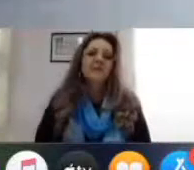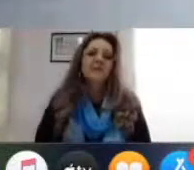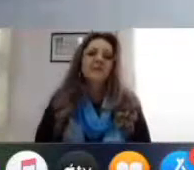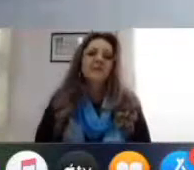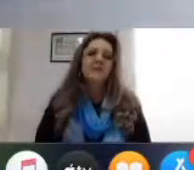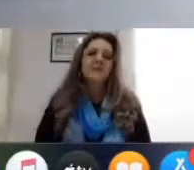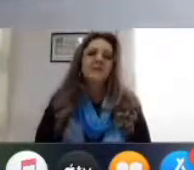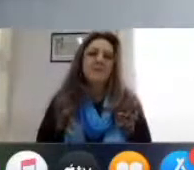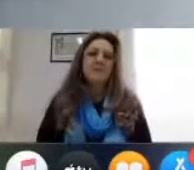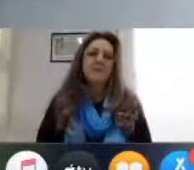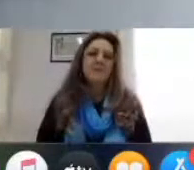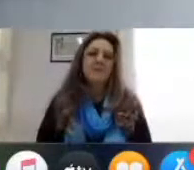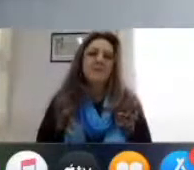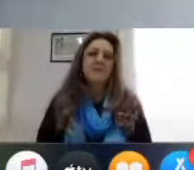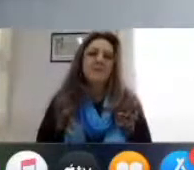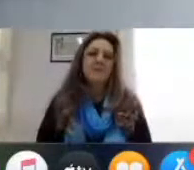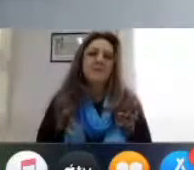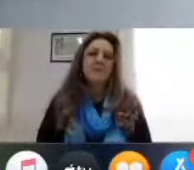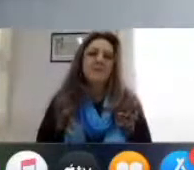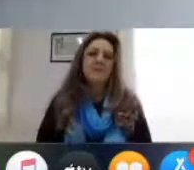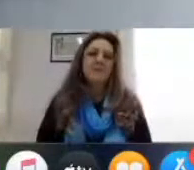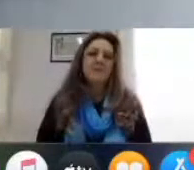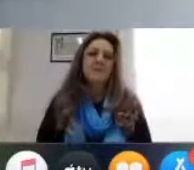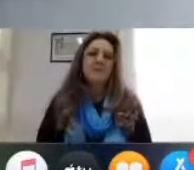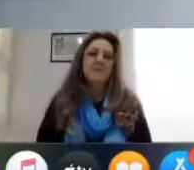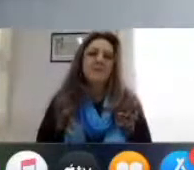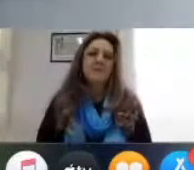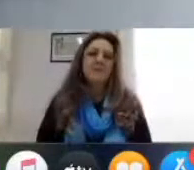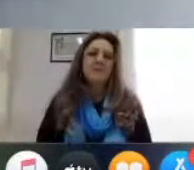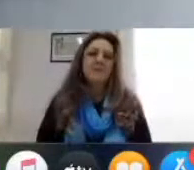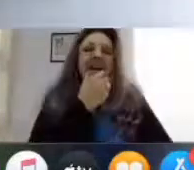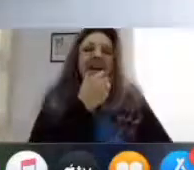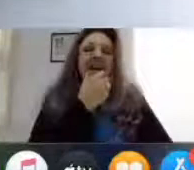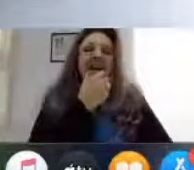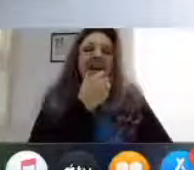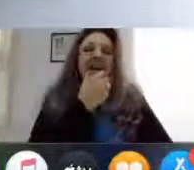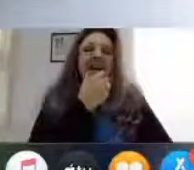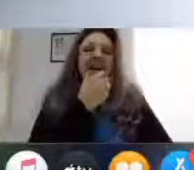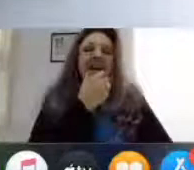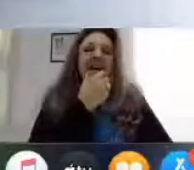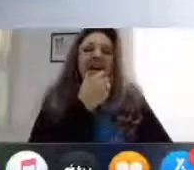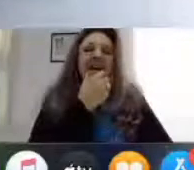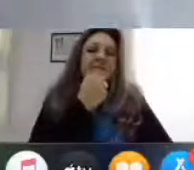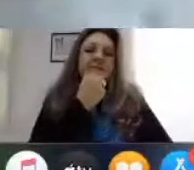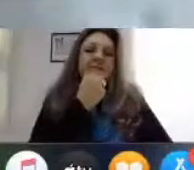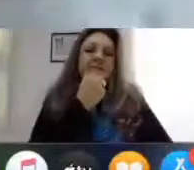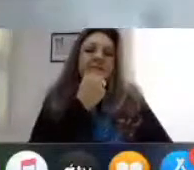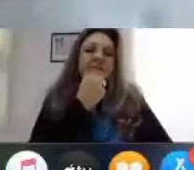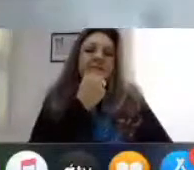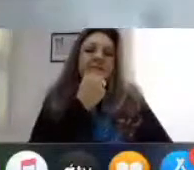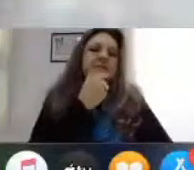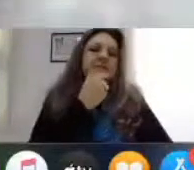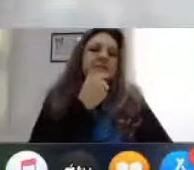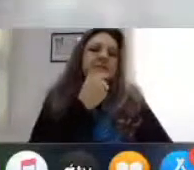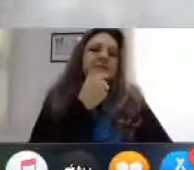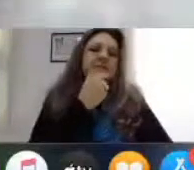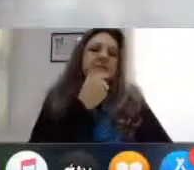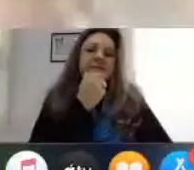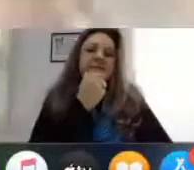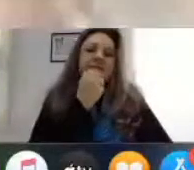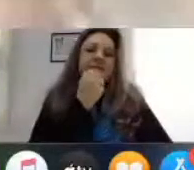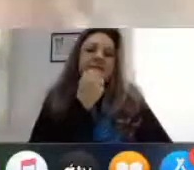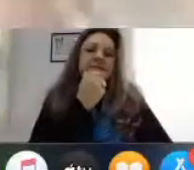sempre conseguem participar de tudo. Tá, então eu vou destacar três temas, um pouco